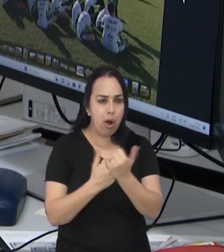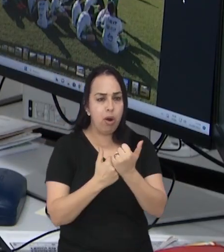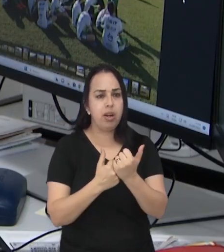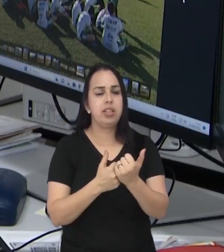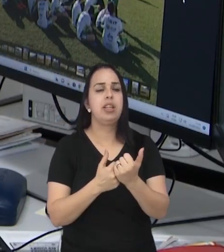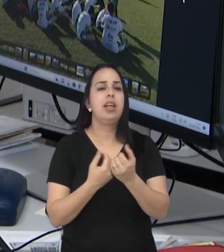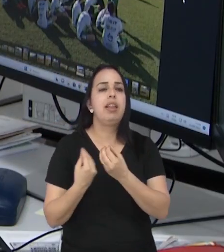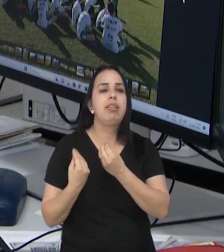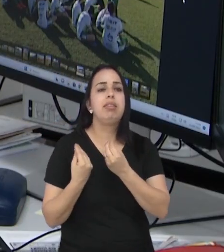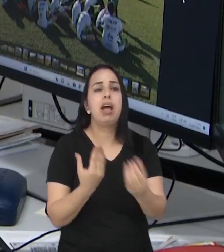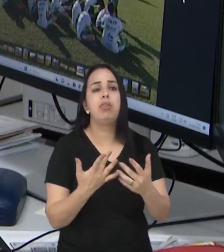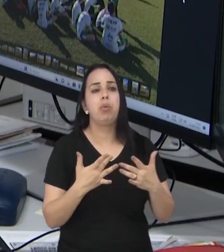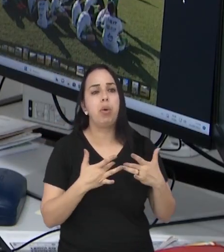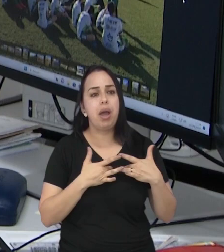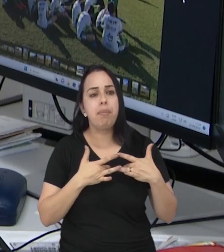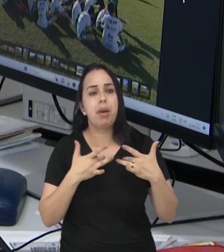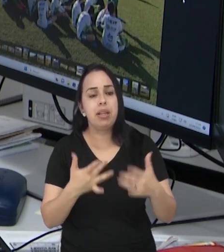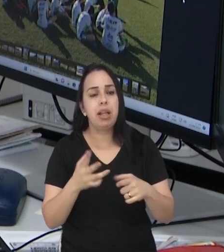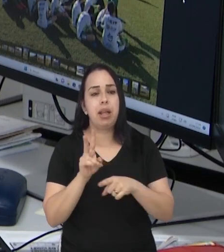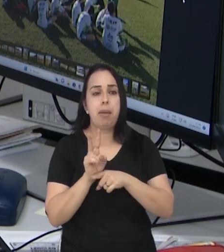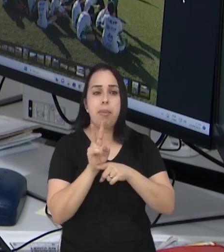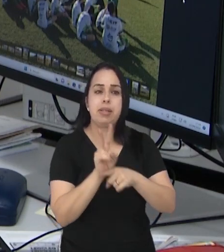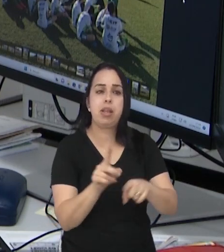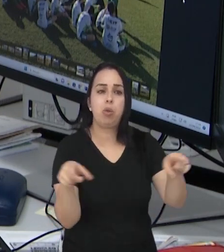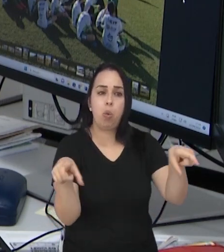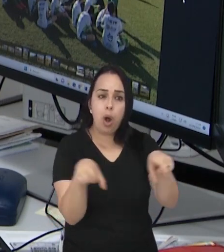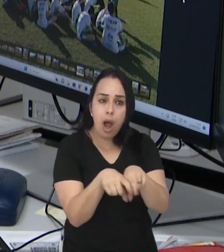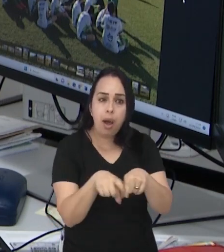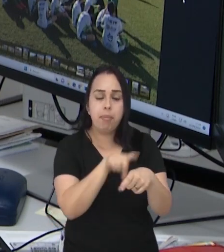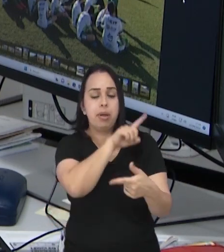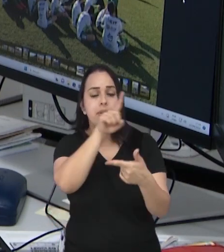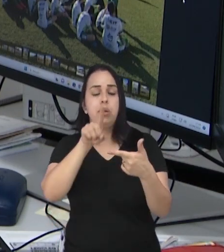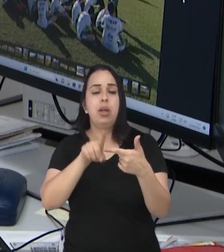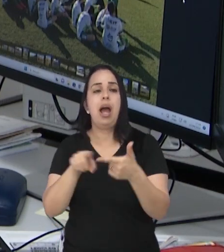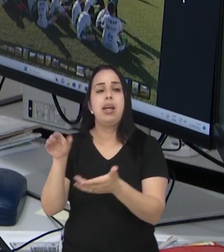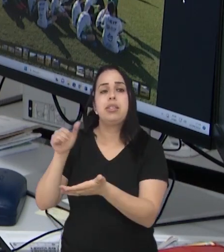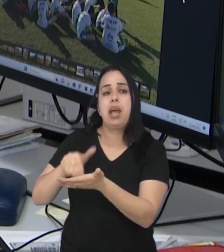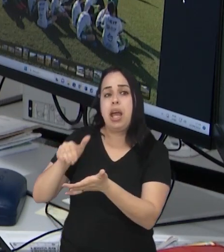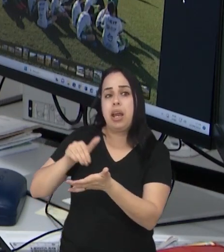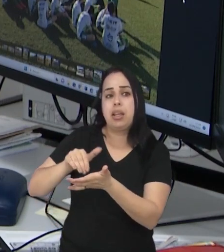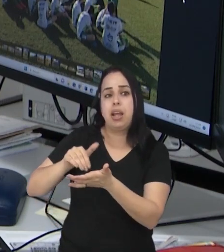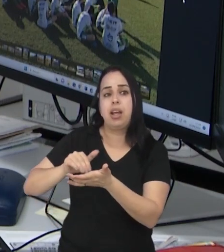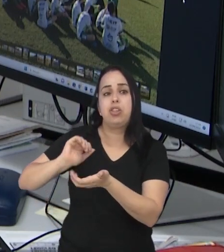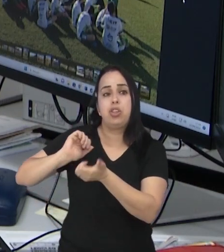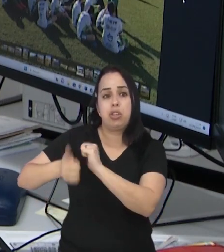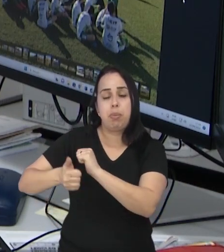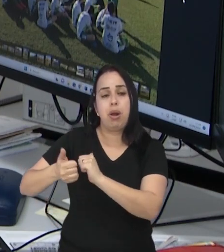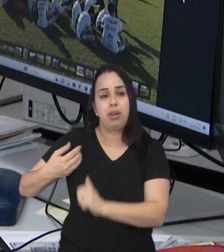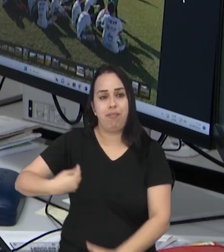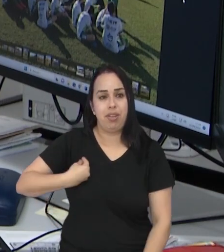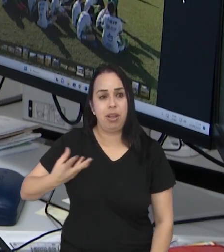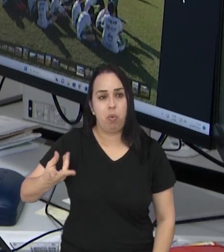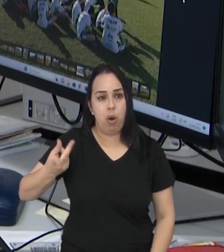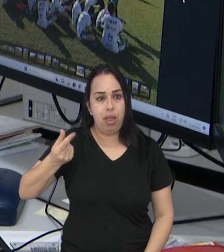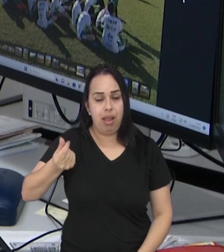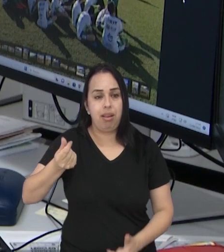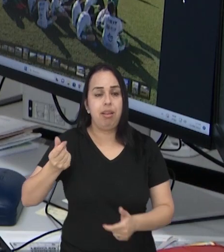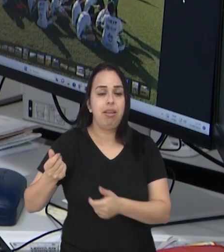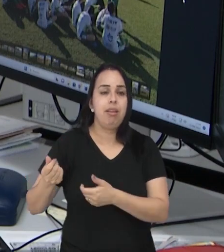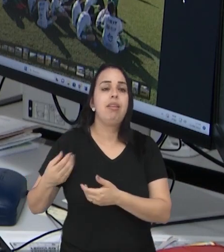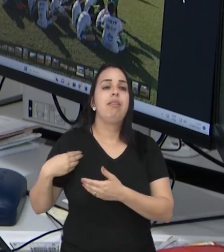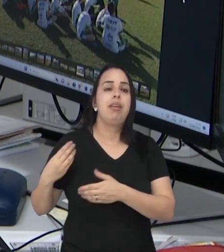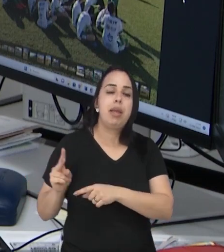na cessão dos campos, né, na cessão voluntária dos campos, tem o apoio da Secretaria de Esportes e Qualidade de Vida, com